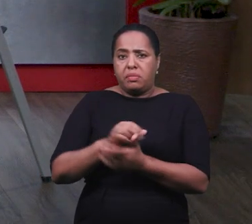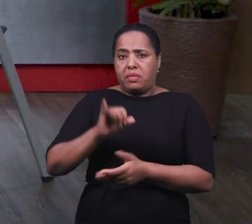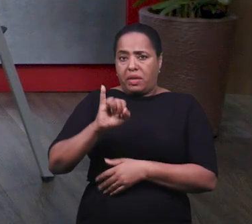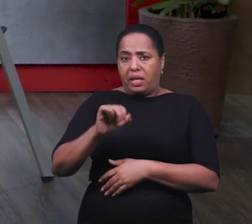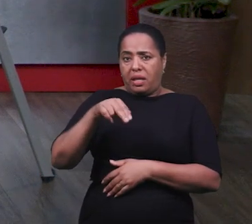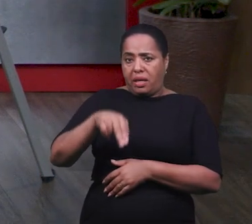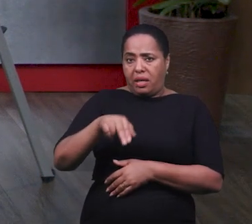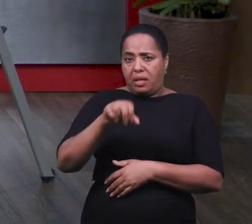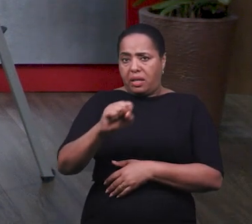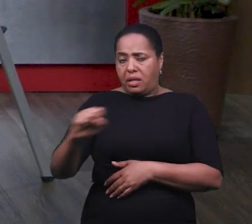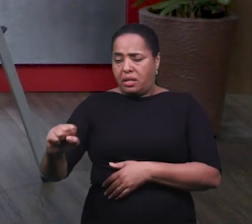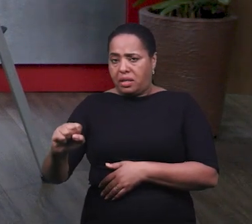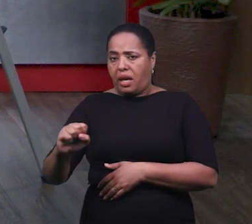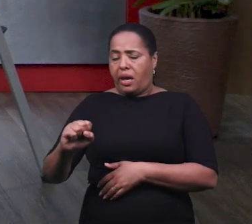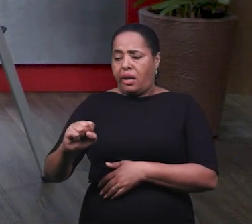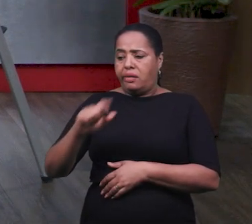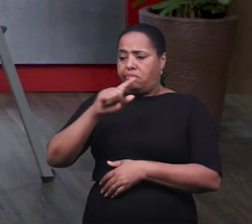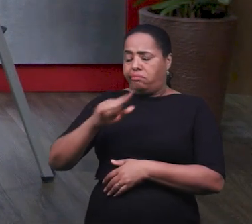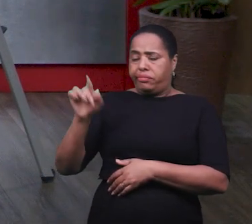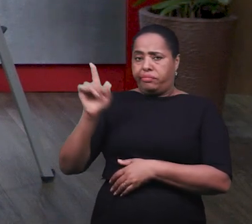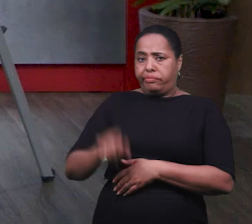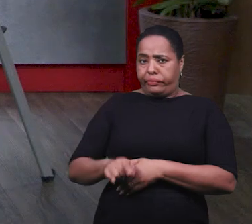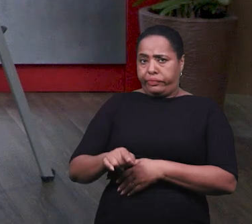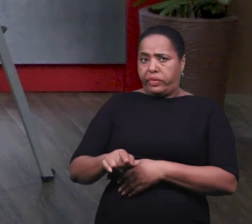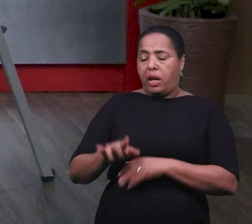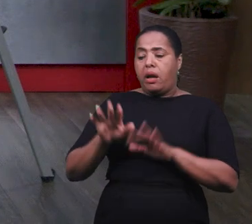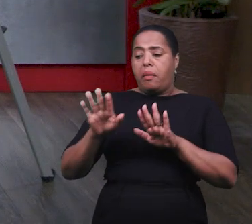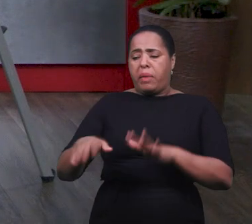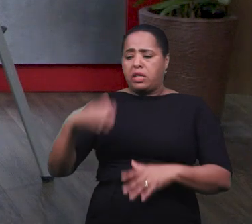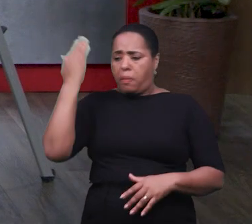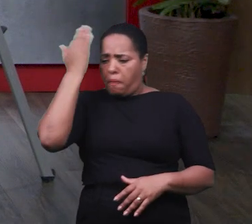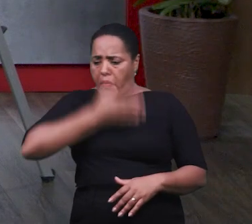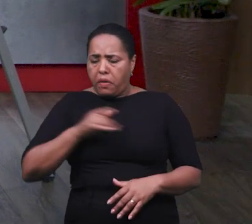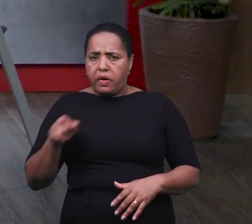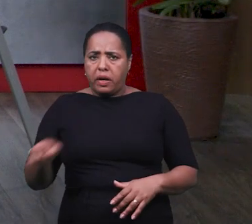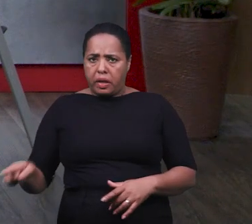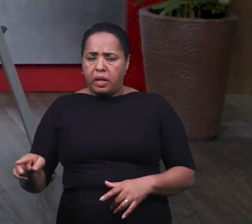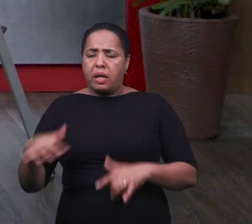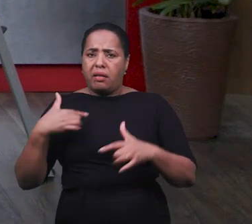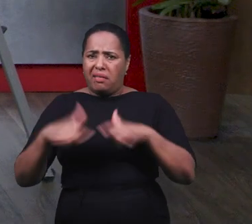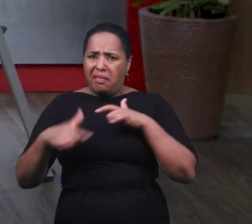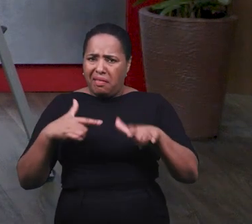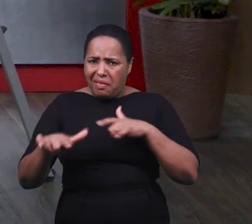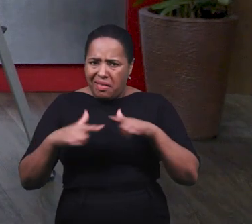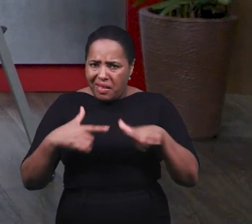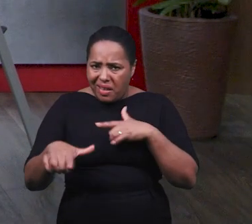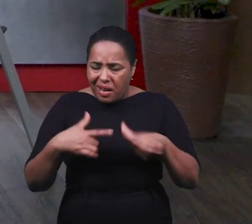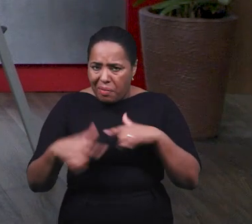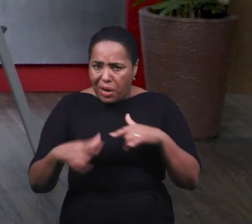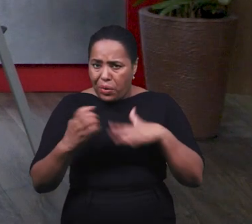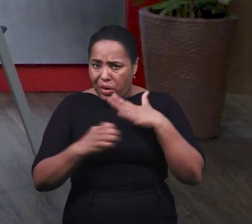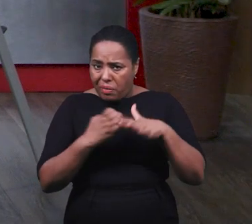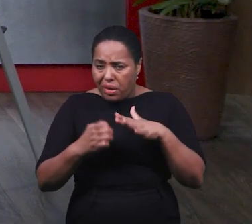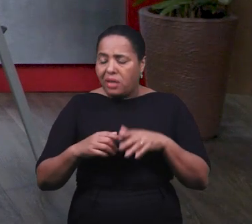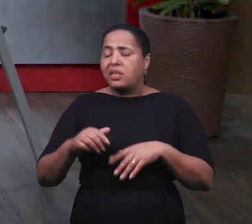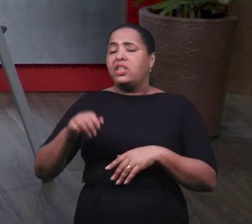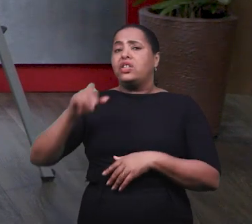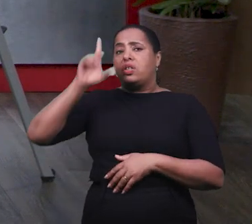via de regra ele vai negar, mas ela pode judicialmente comprovar que ela trabalhou todo esse tempo e ela tem direito à